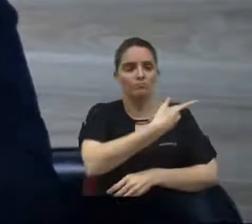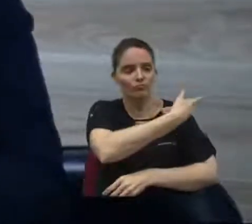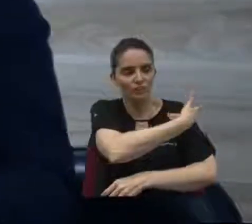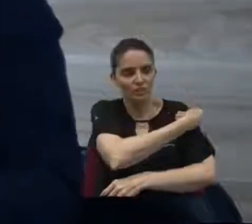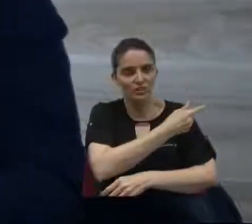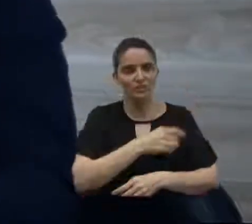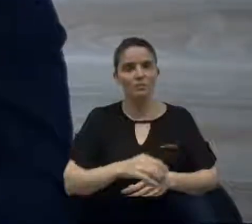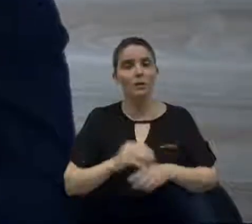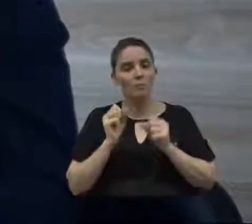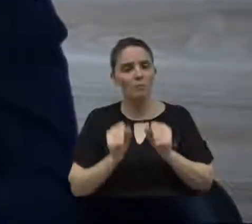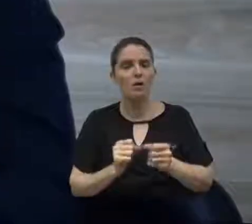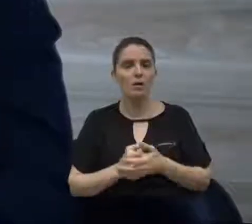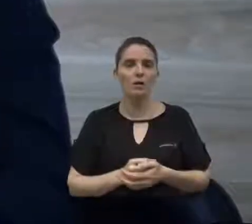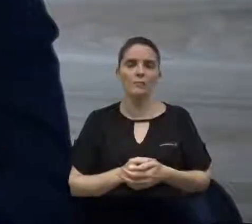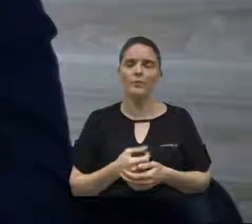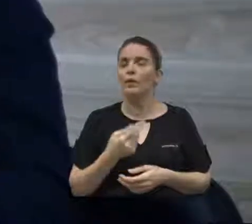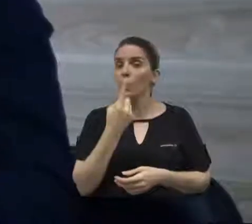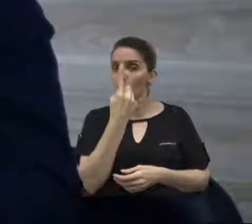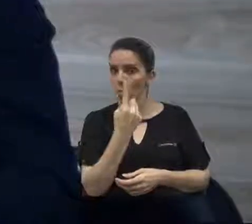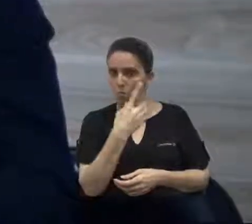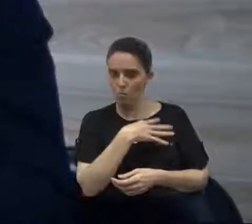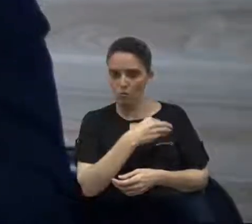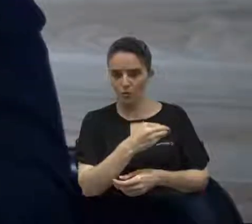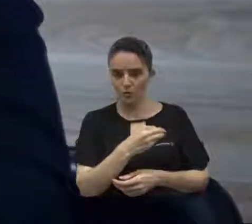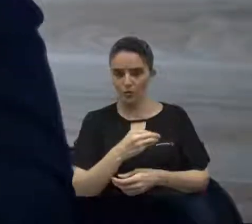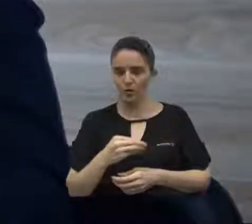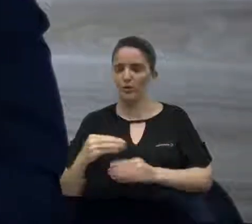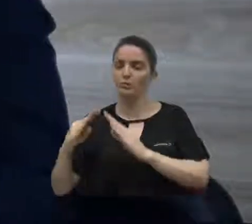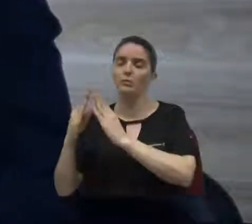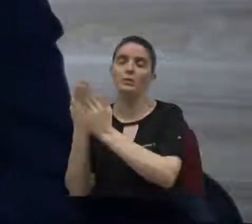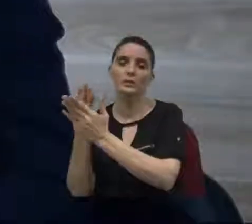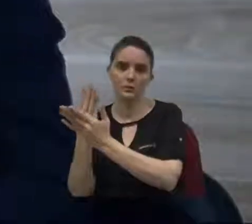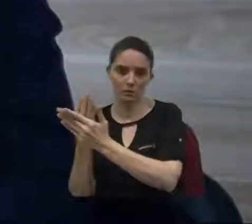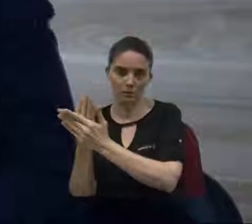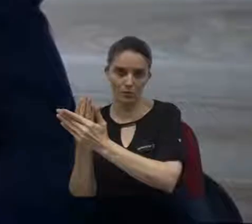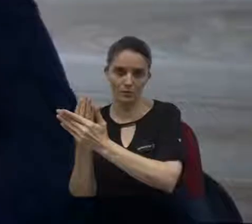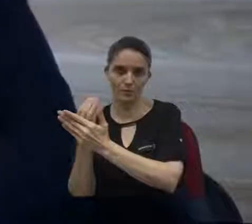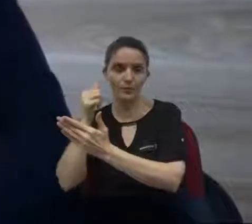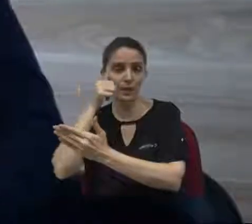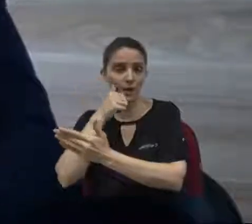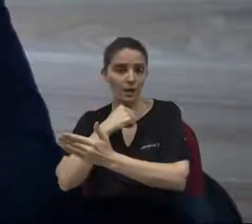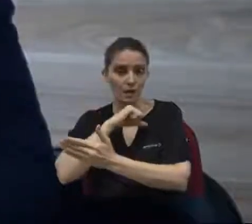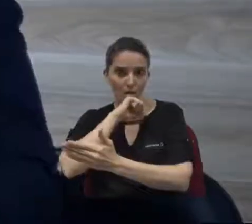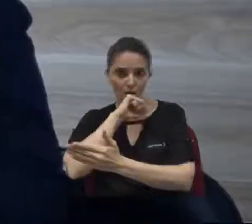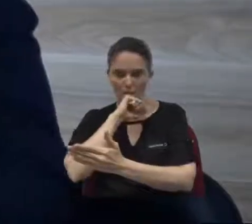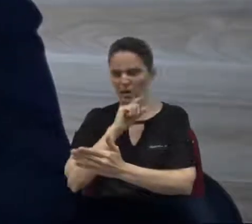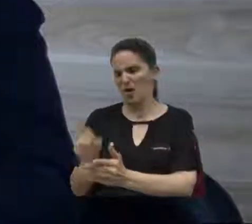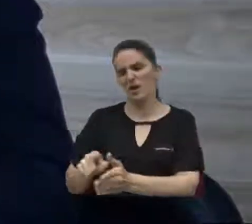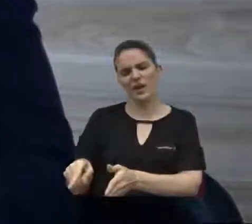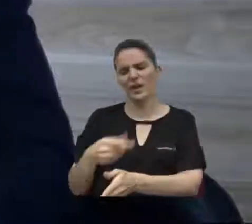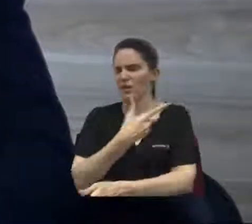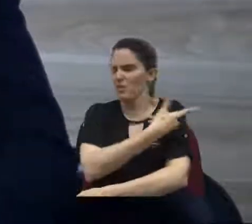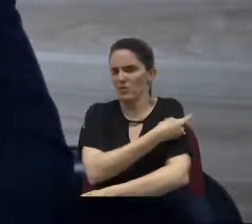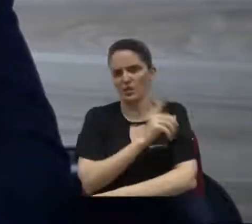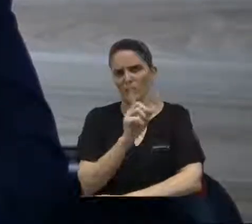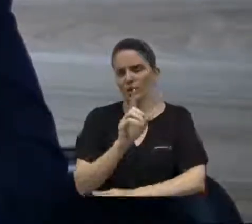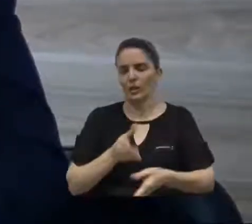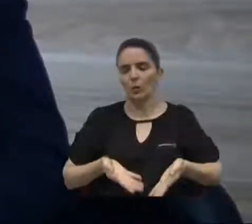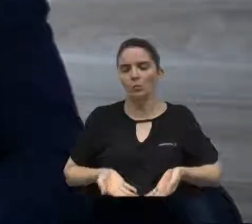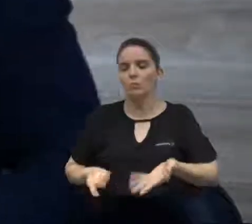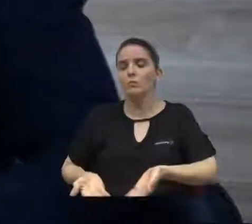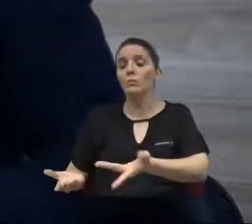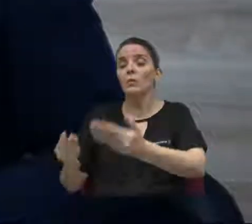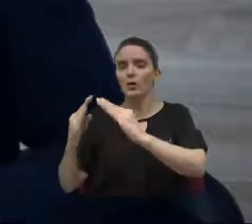Imagina que você tem um filho na creche ou um filho na escola, a mãe opta por não vacinar por livre e espontânea